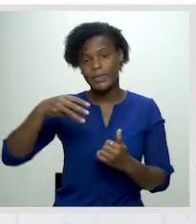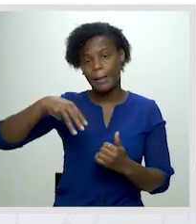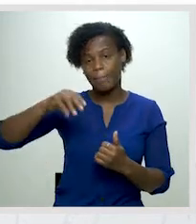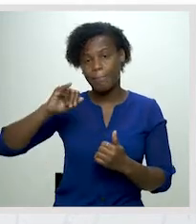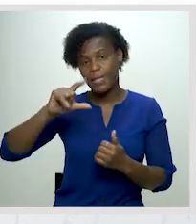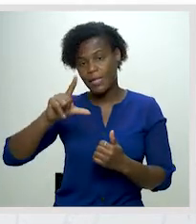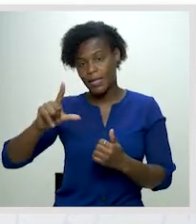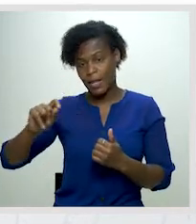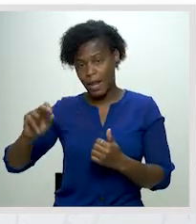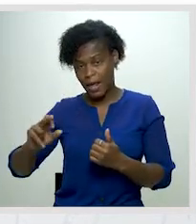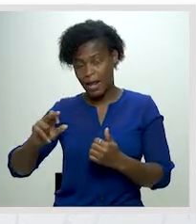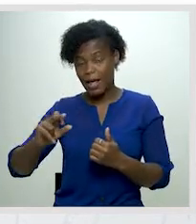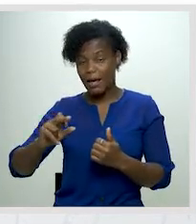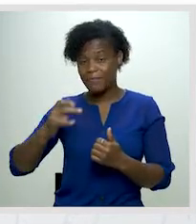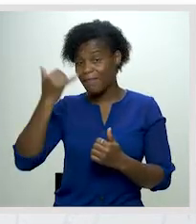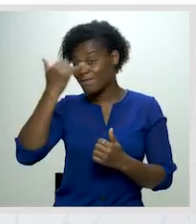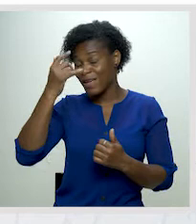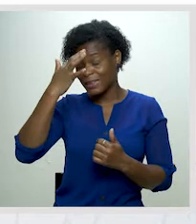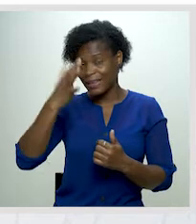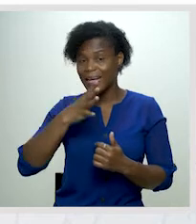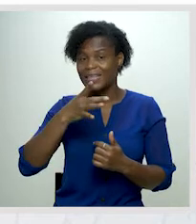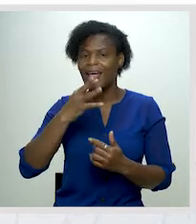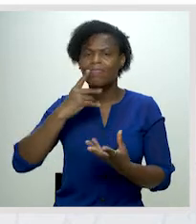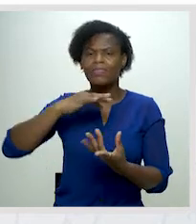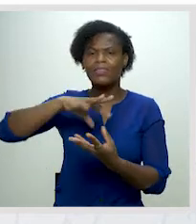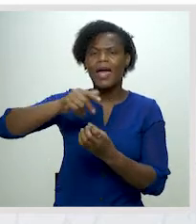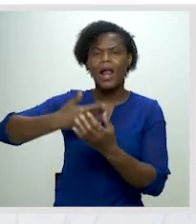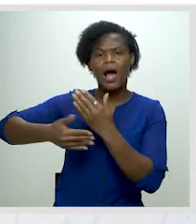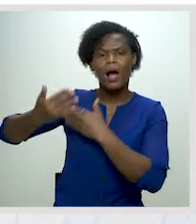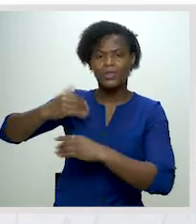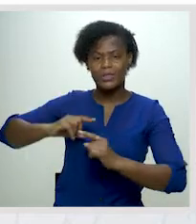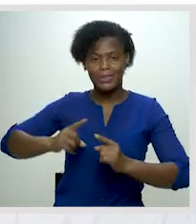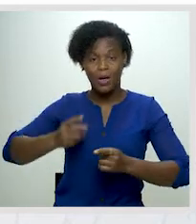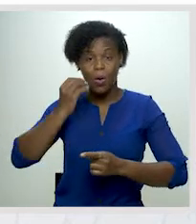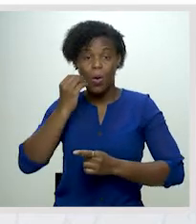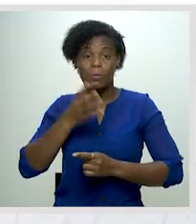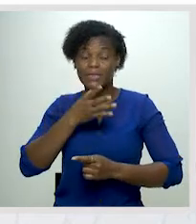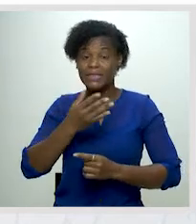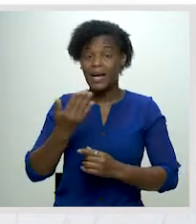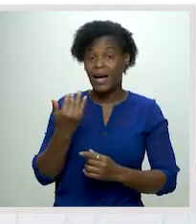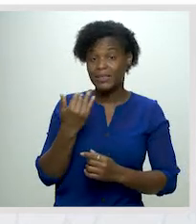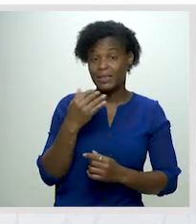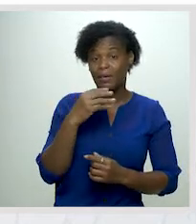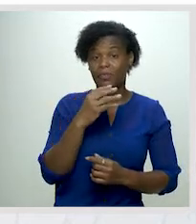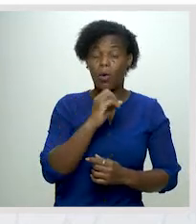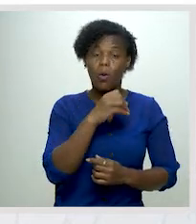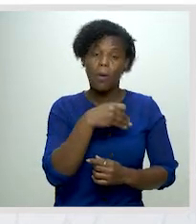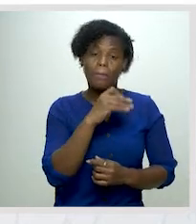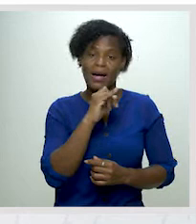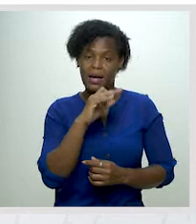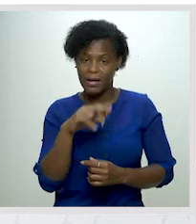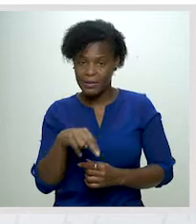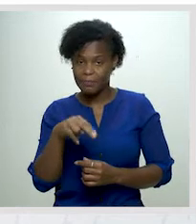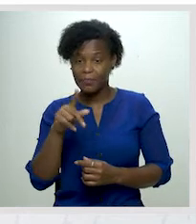Miller simulou que a terra primitiva, como tinha dito o Oparin e Eldan, a terra